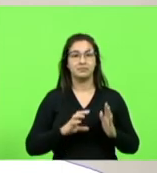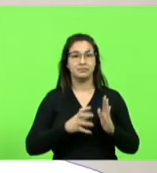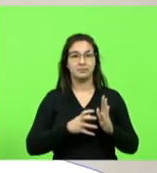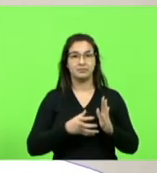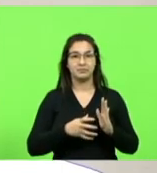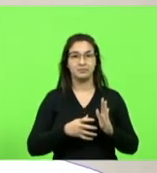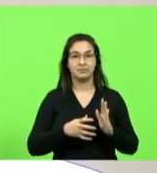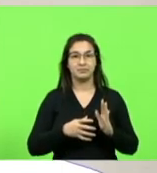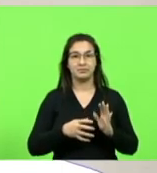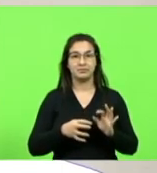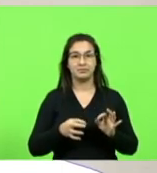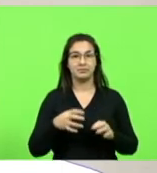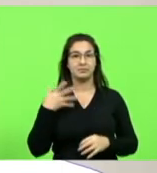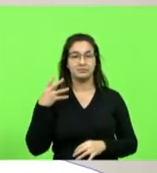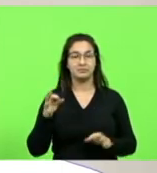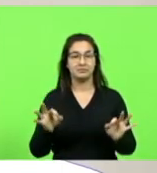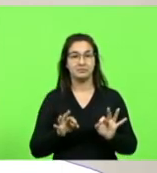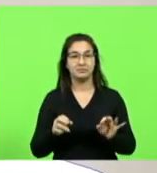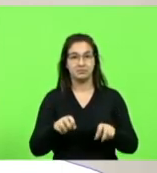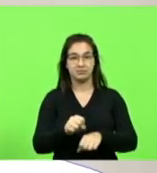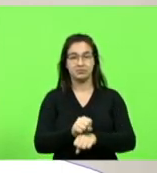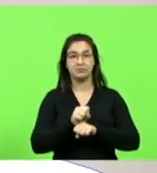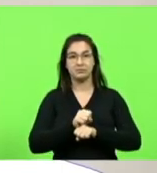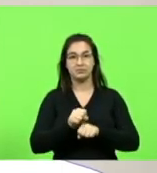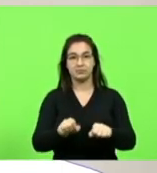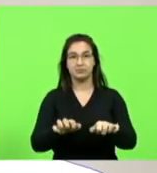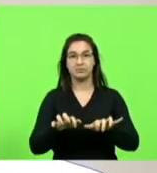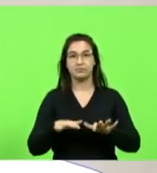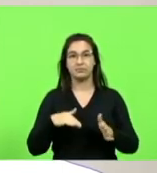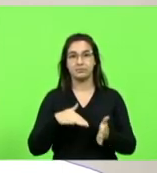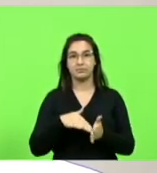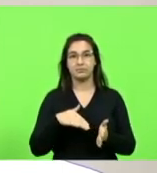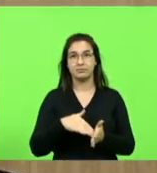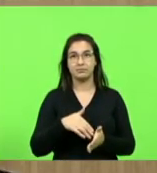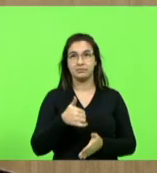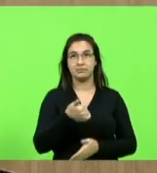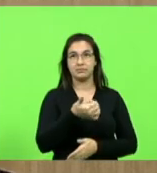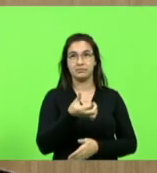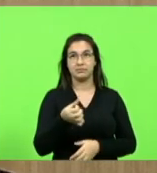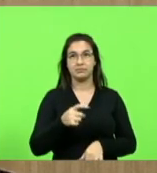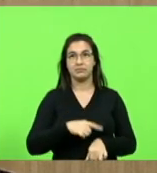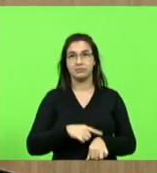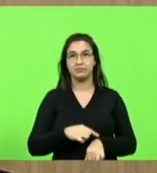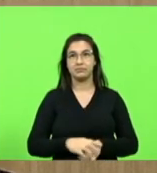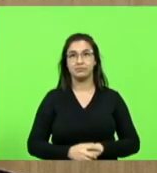esta presidência suspende a sessão até às 16 horas.